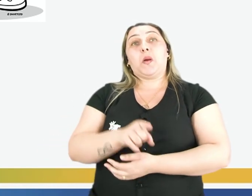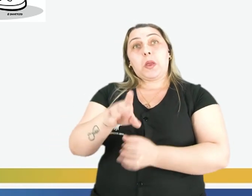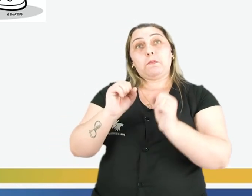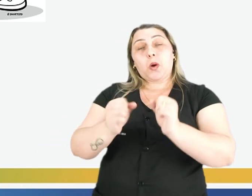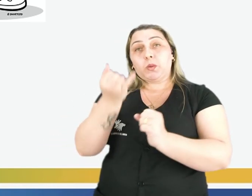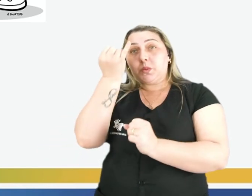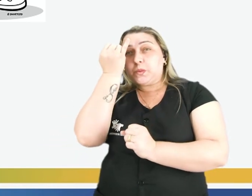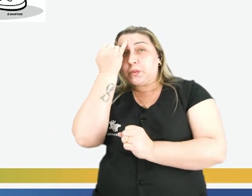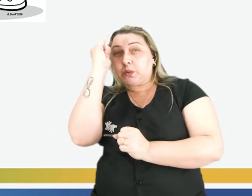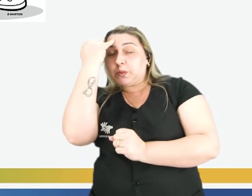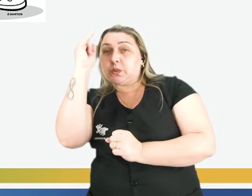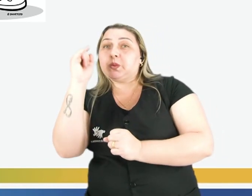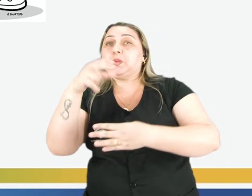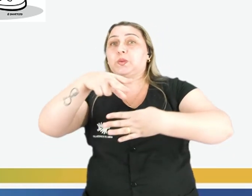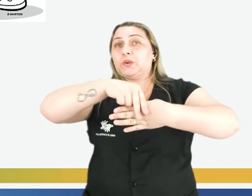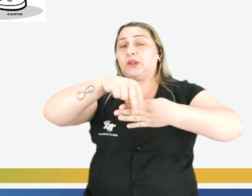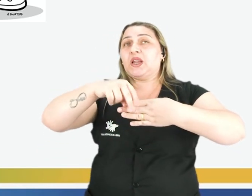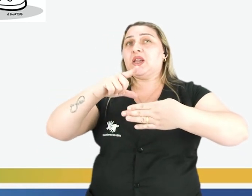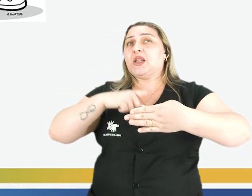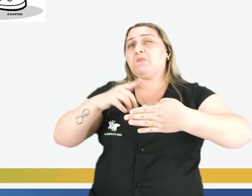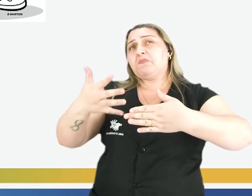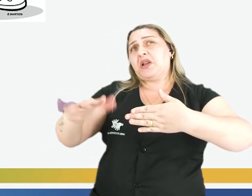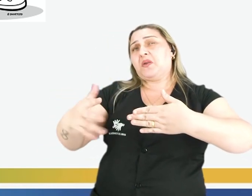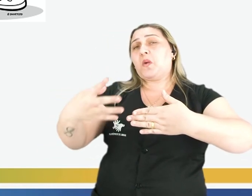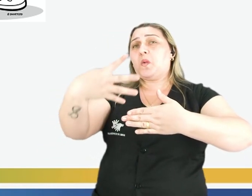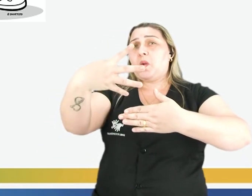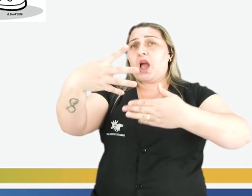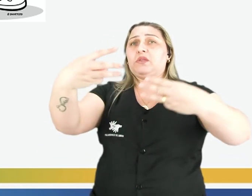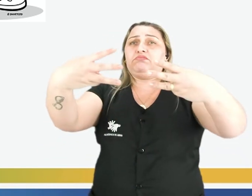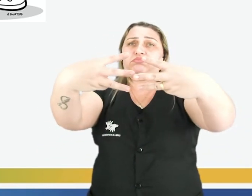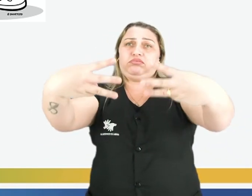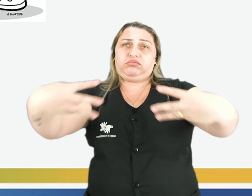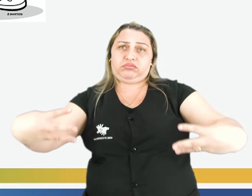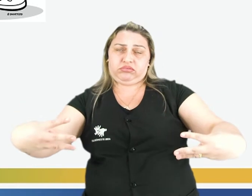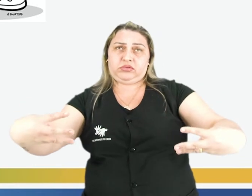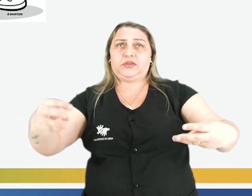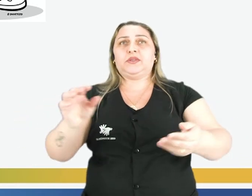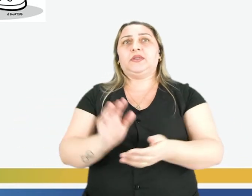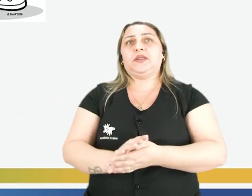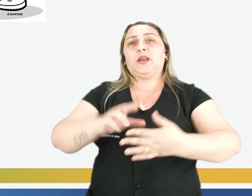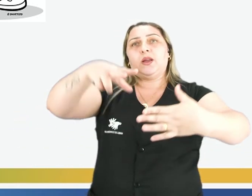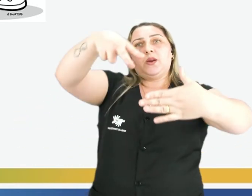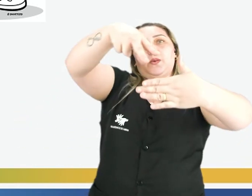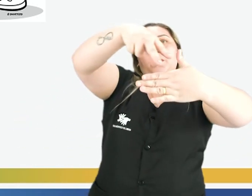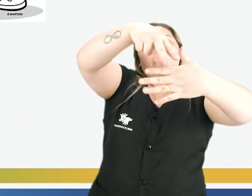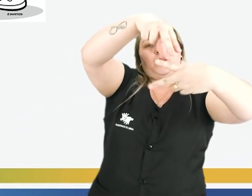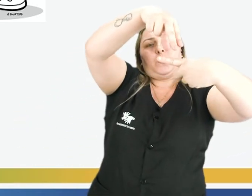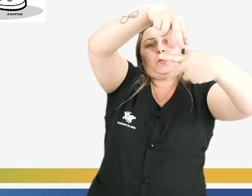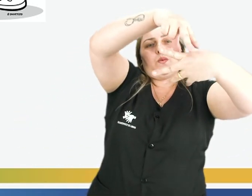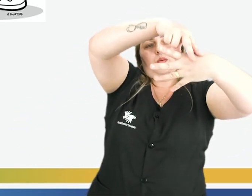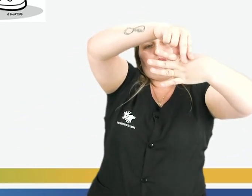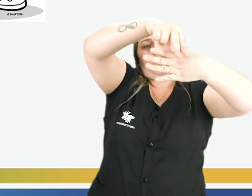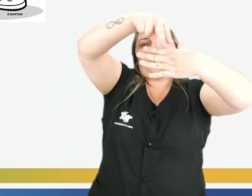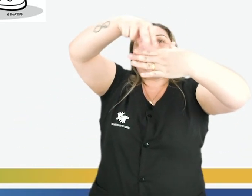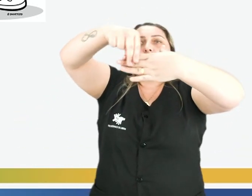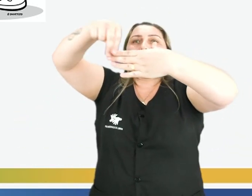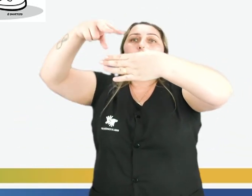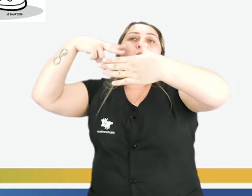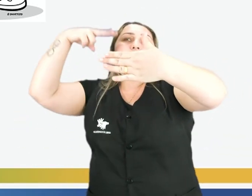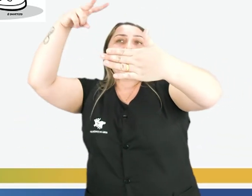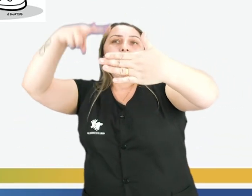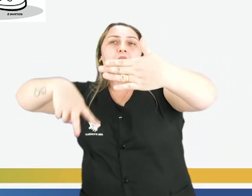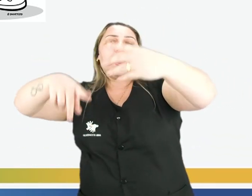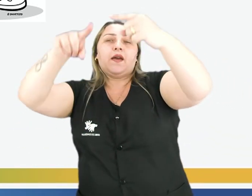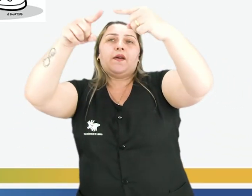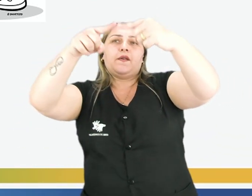pode criar um cordel contendo pelo menos 4 versos. Pendure-o num cordão e leia. Você vai